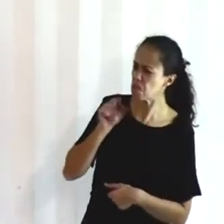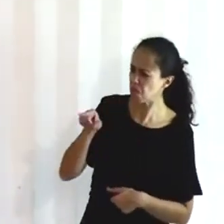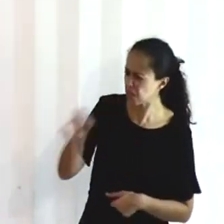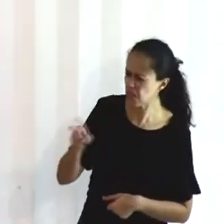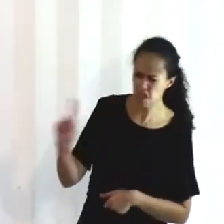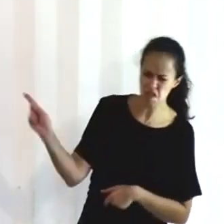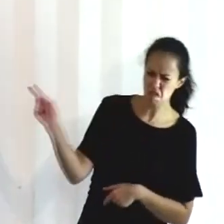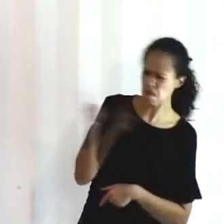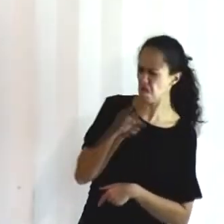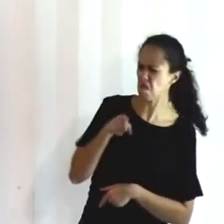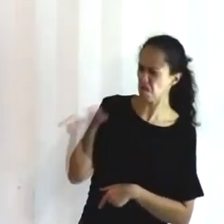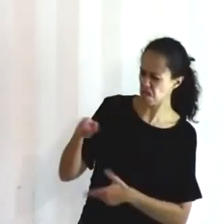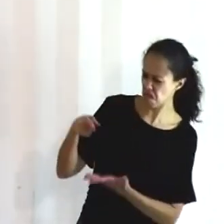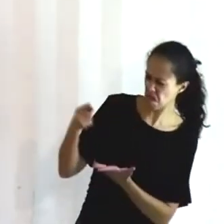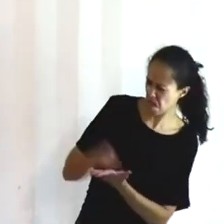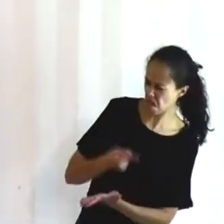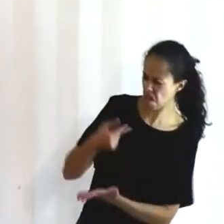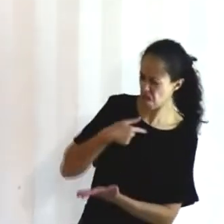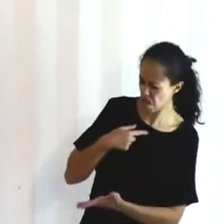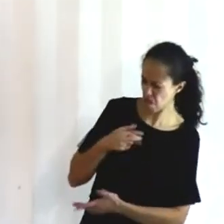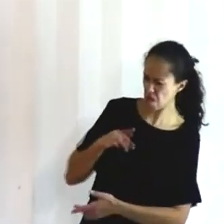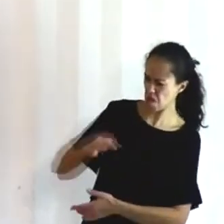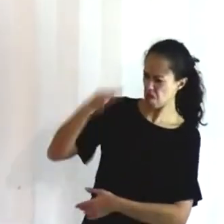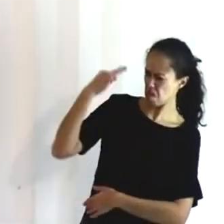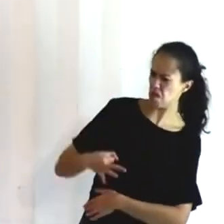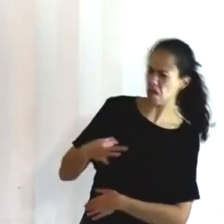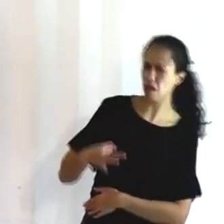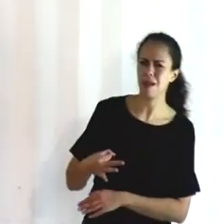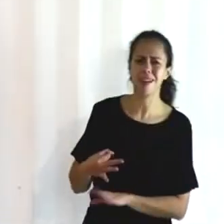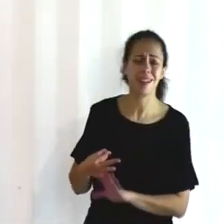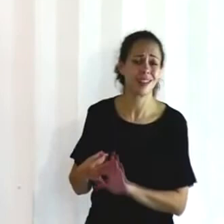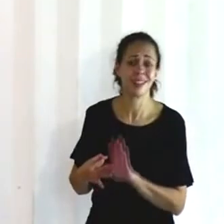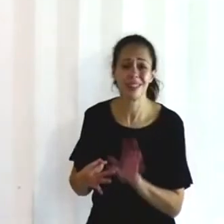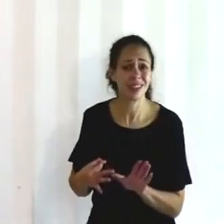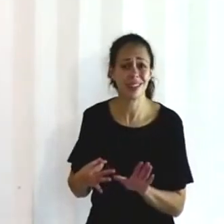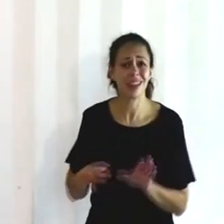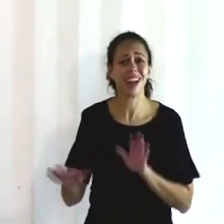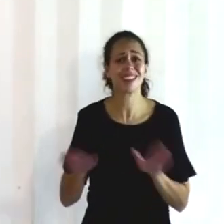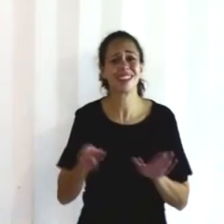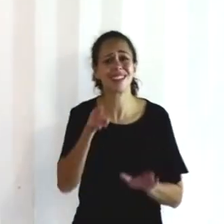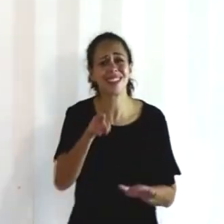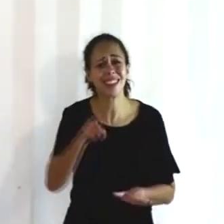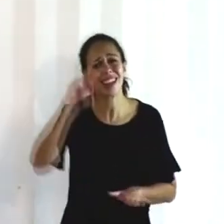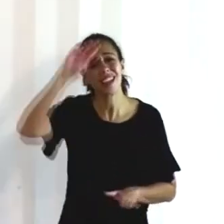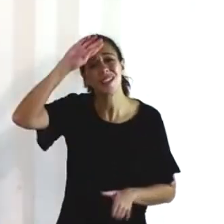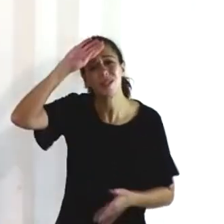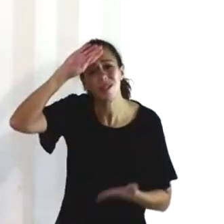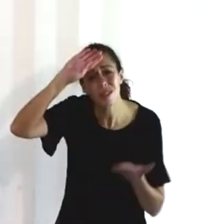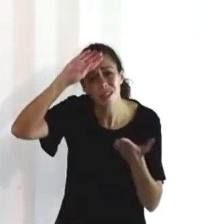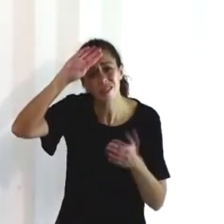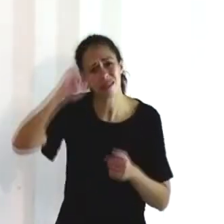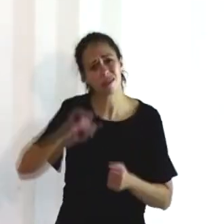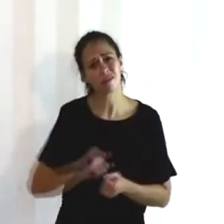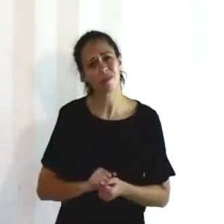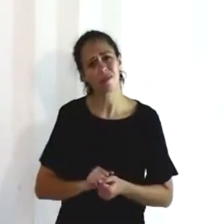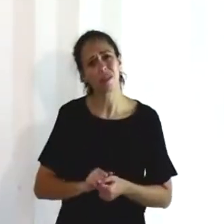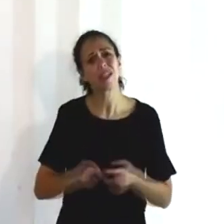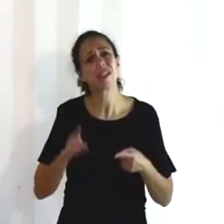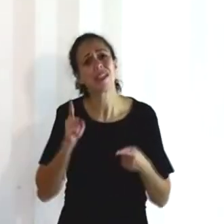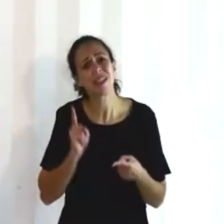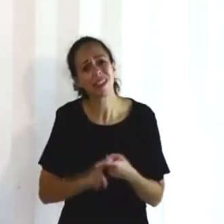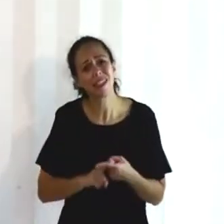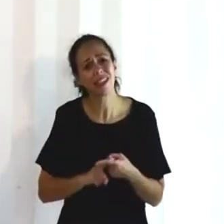noites acordadas, doenças inteiras, muitas vezes adquiridas por isso, por causa da dor de não